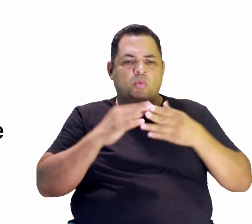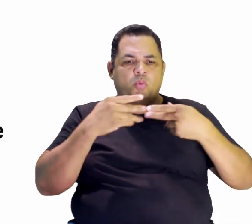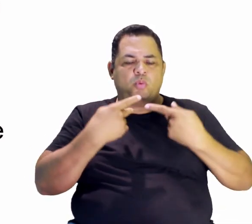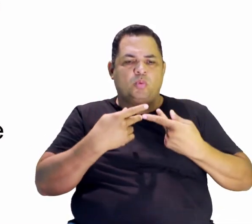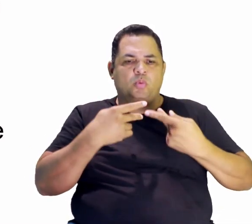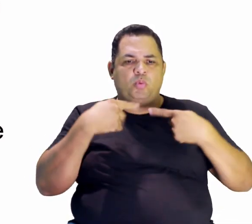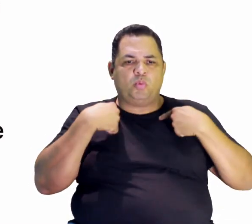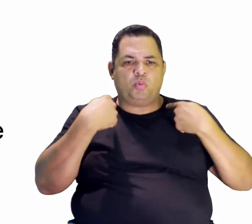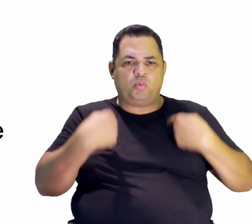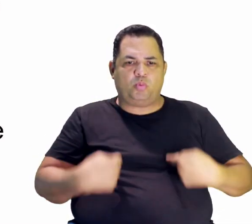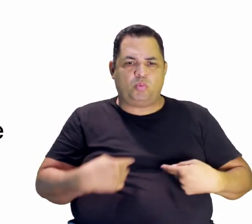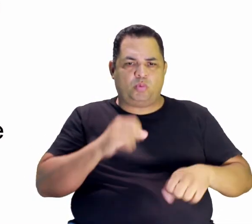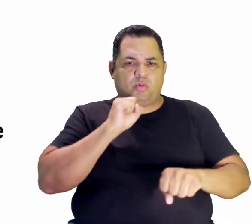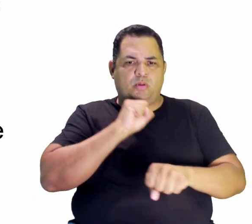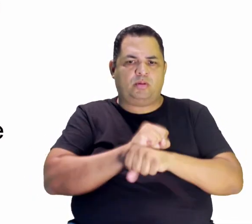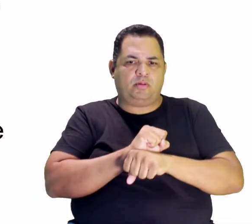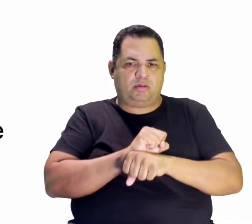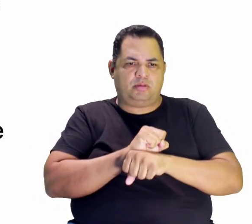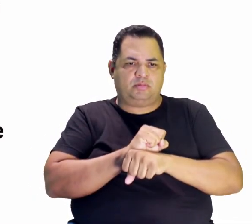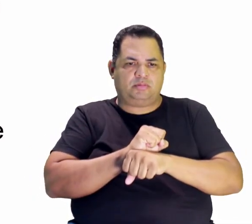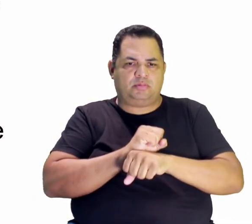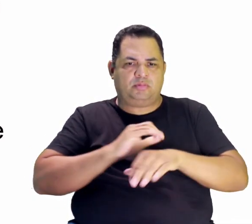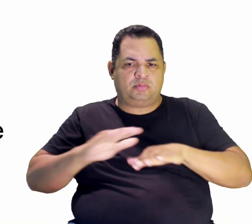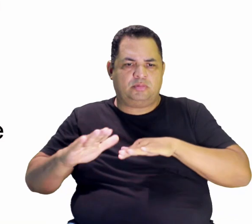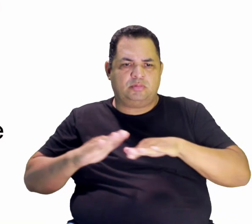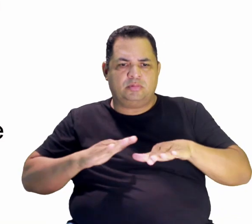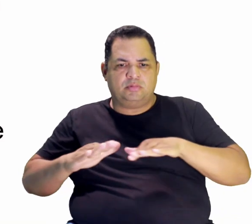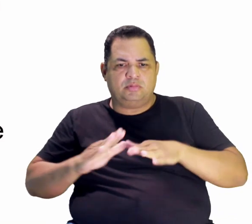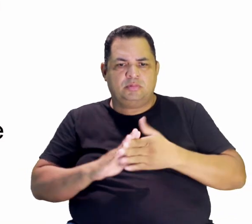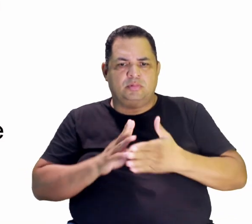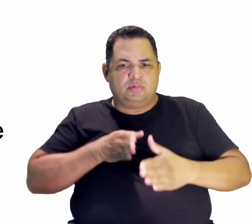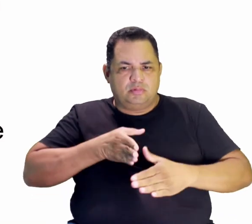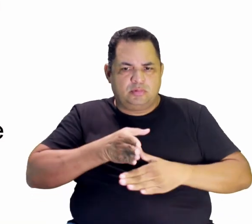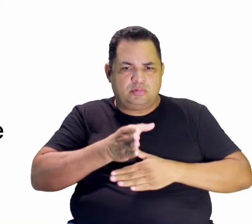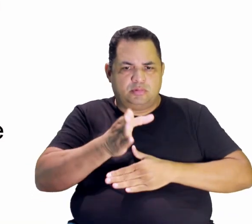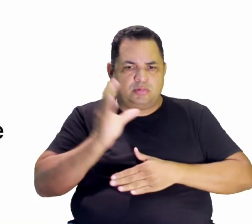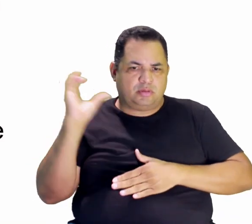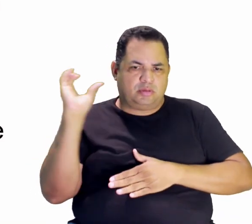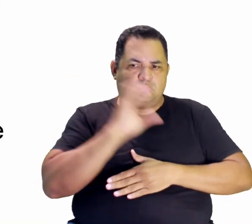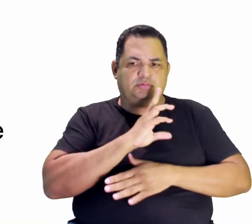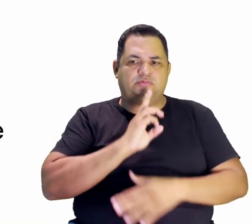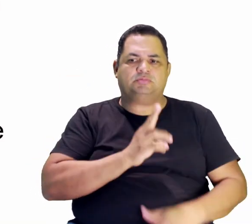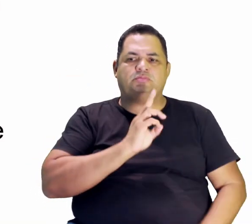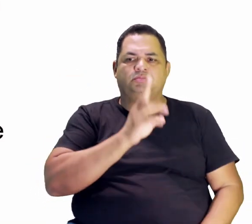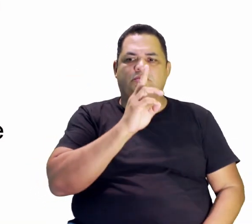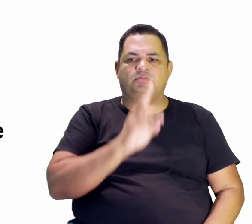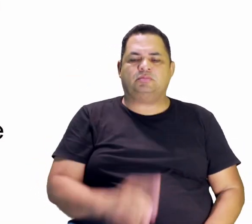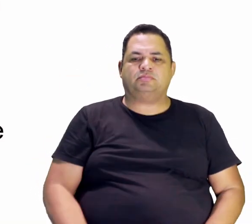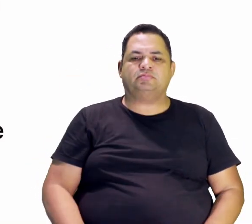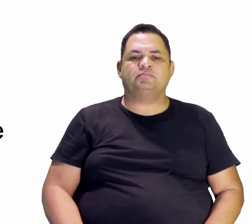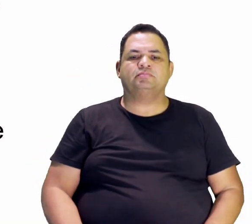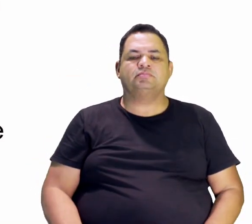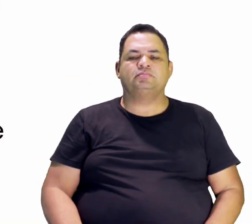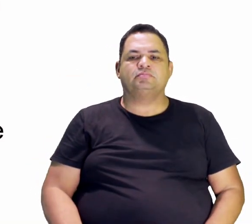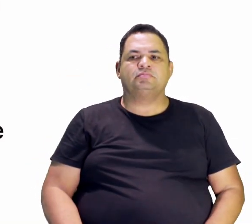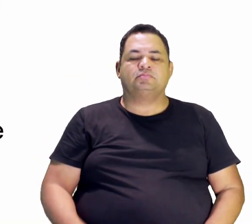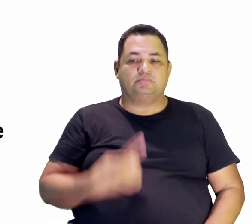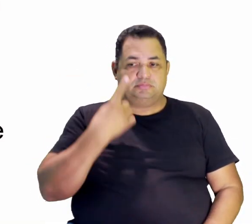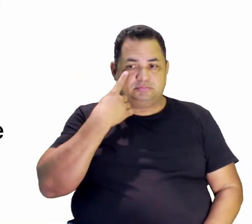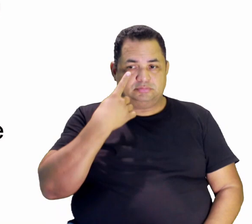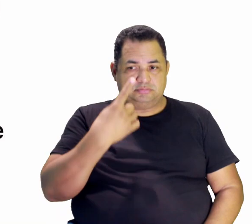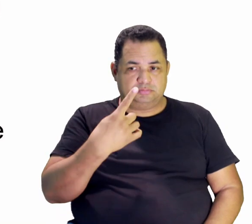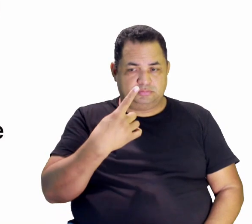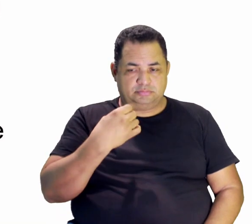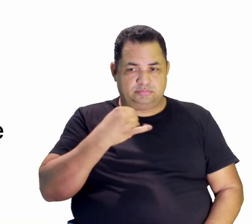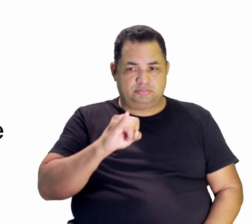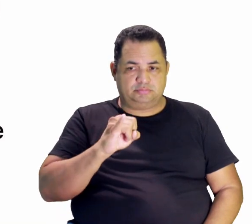continua em repouso. E um corpo em movimento move-se em linha reta com velocidade constante, tá? Então, olha bem,